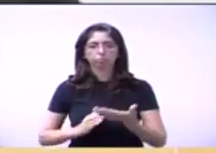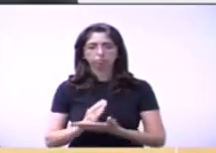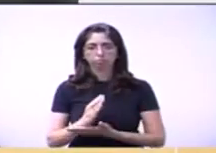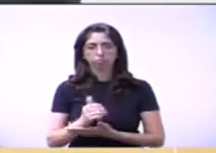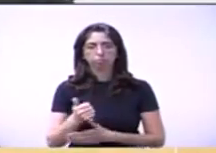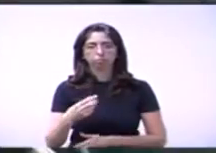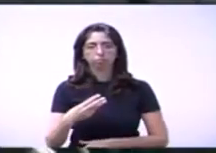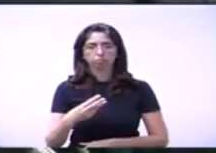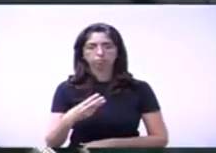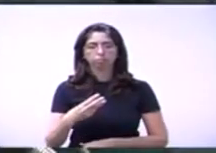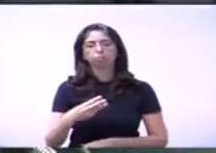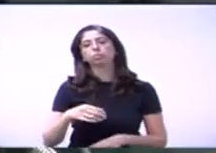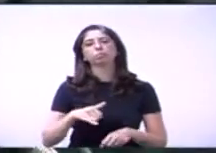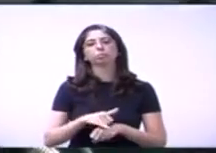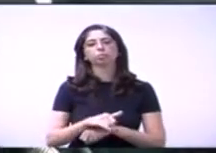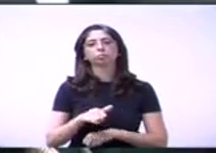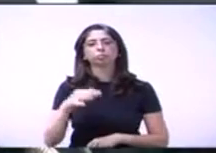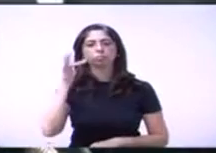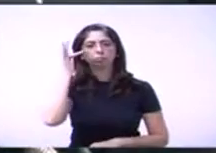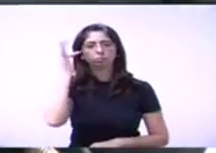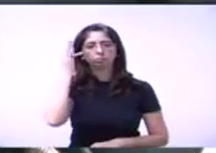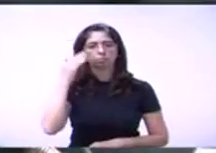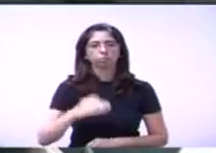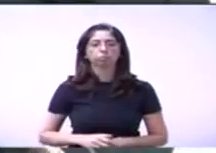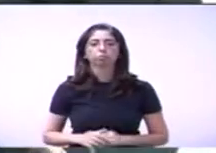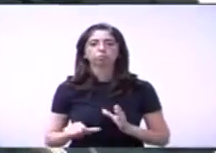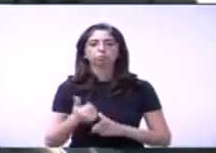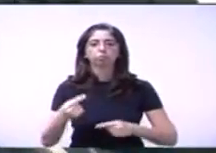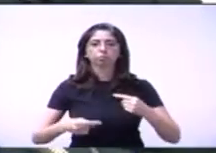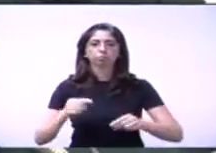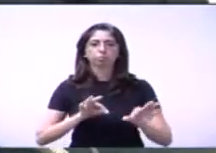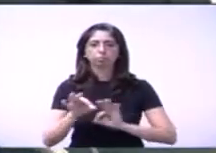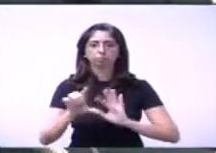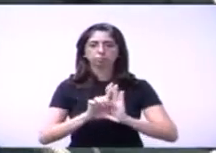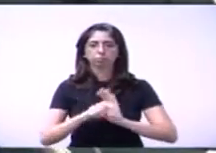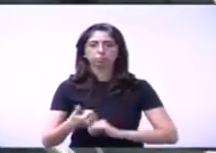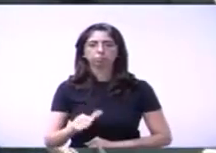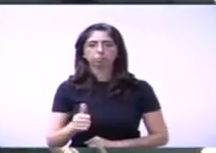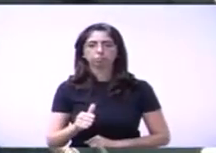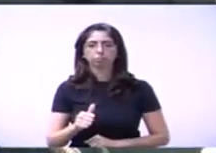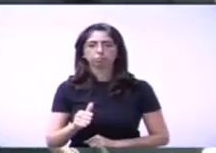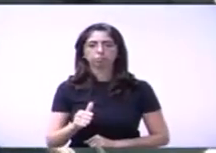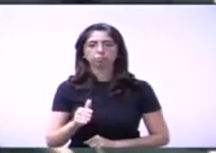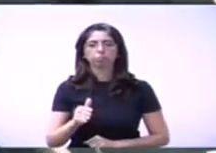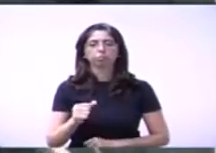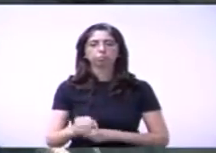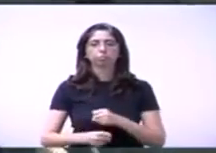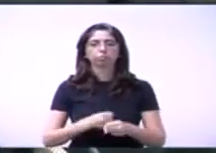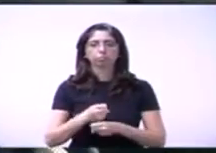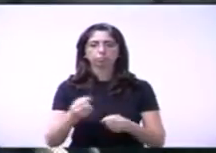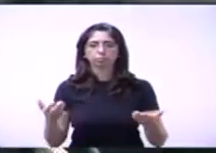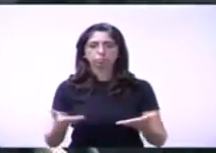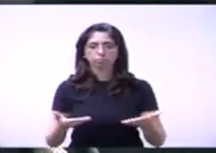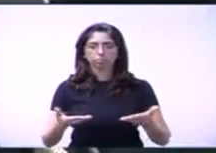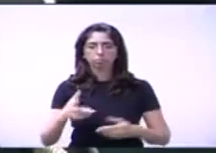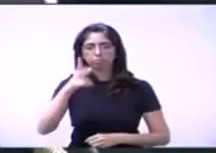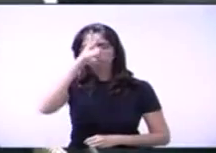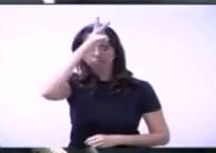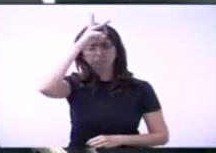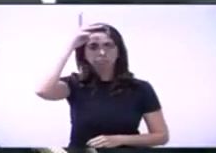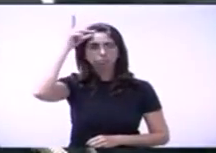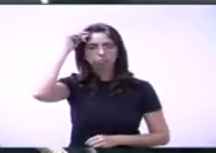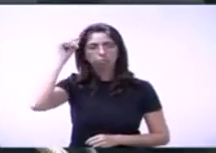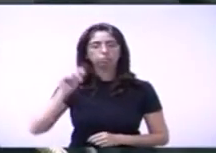Xavier. Primeira discussão do projeto de lei 11/16 do Executivo,